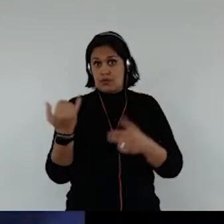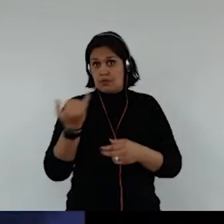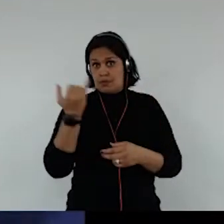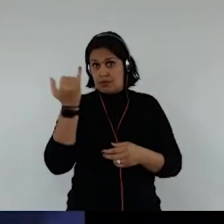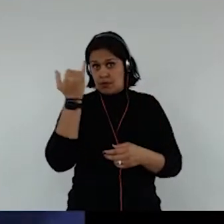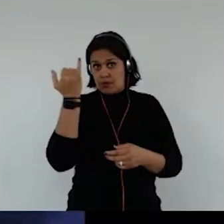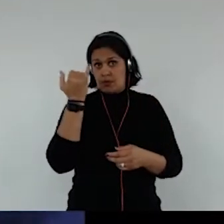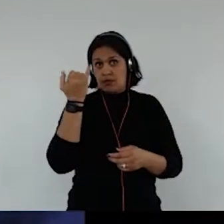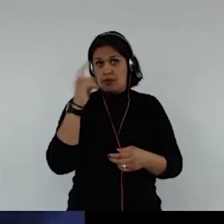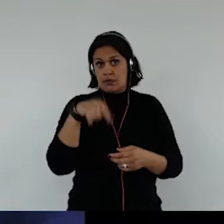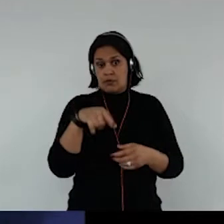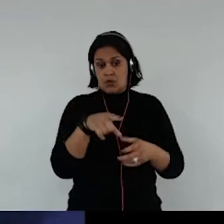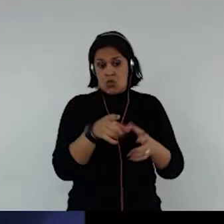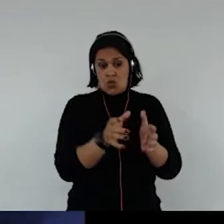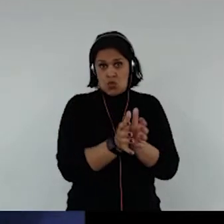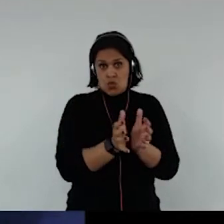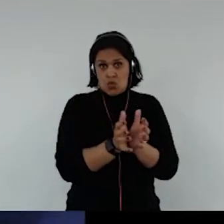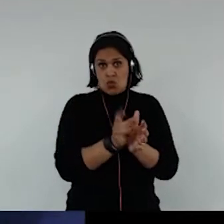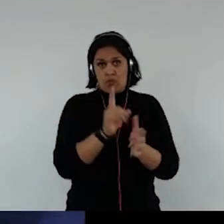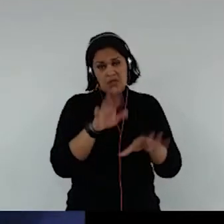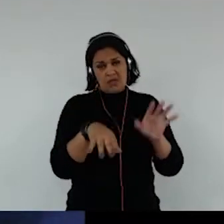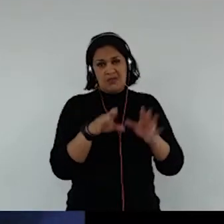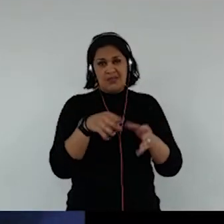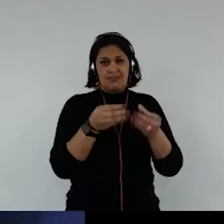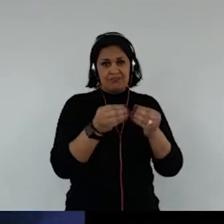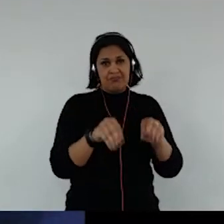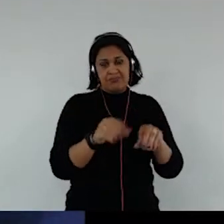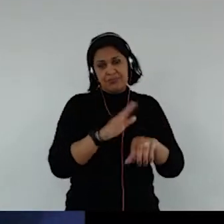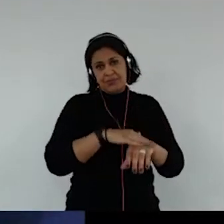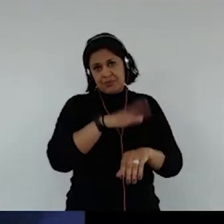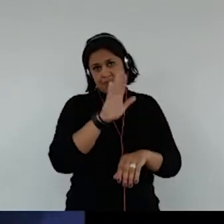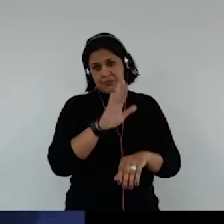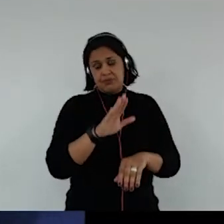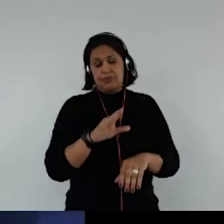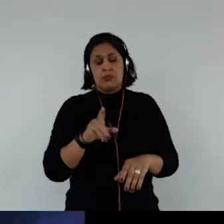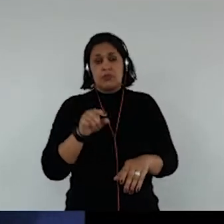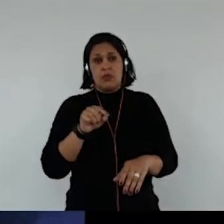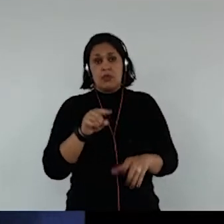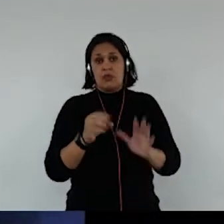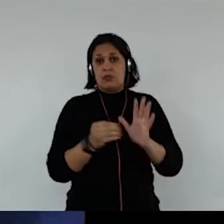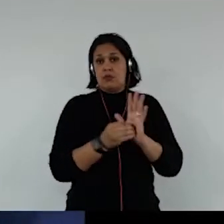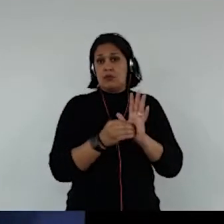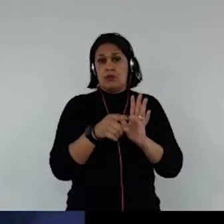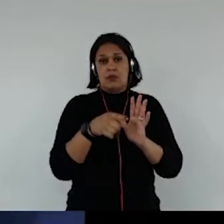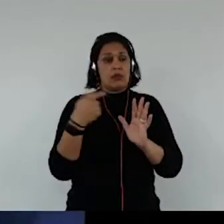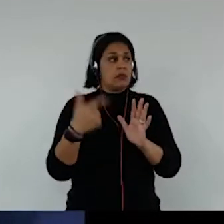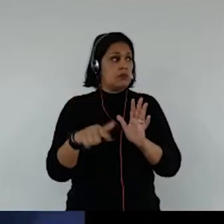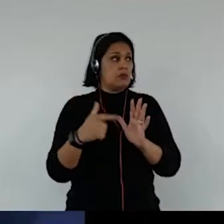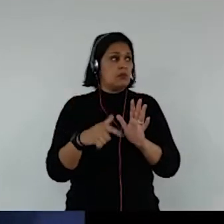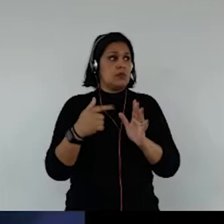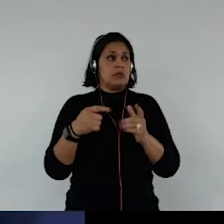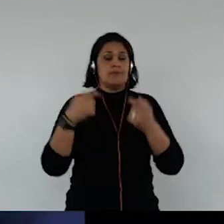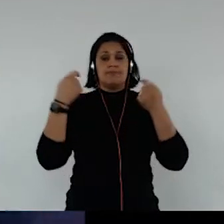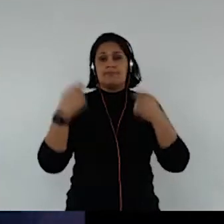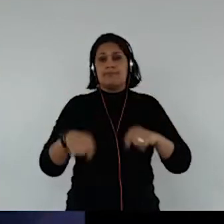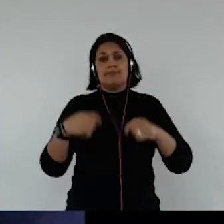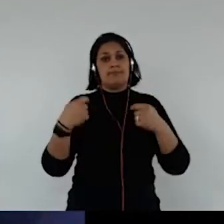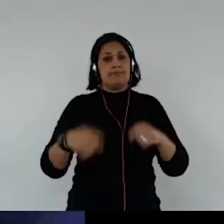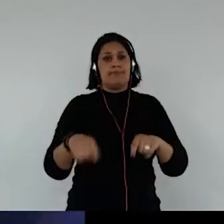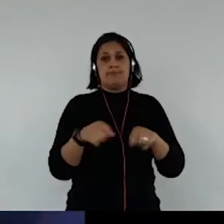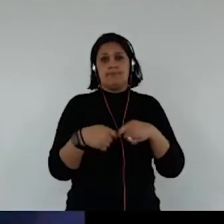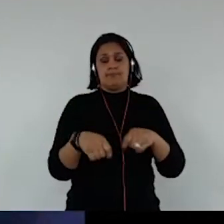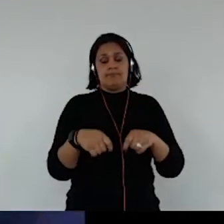as classes menos favorecidas, não estabelecem a necessidade de imprevisibilidade, basta